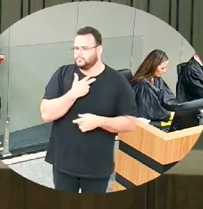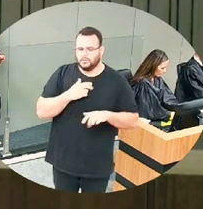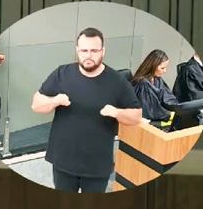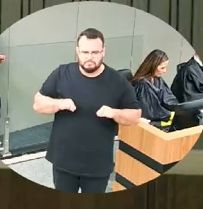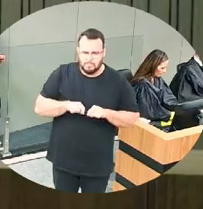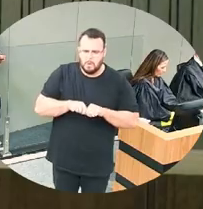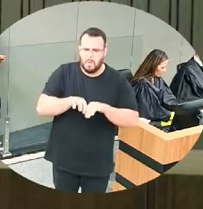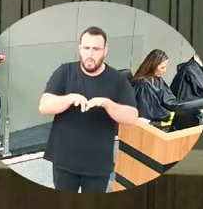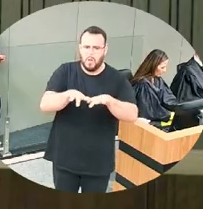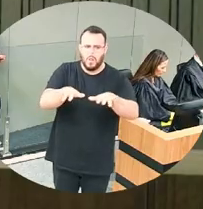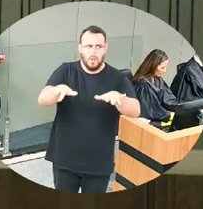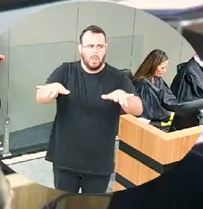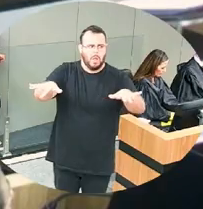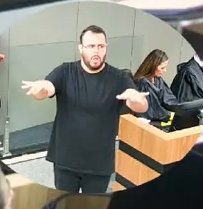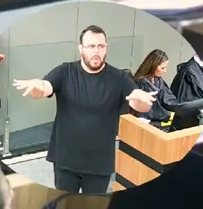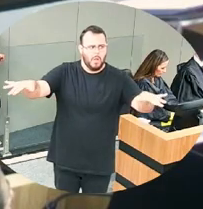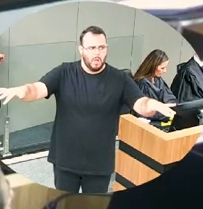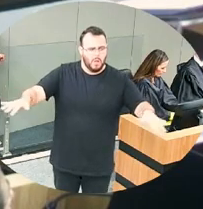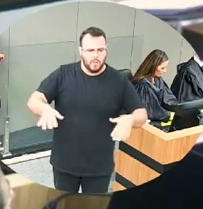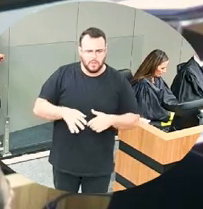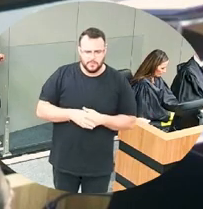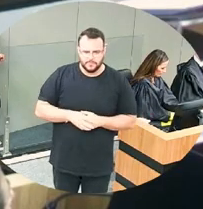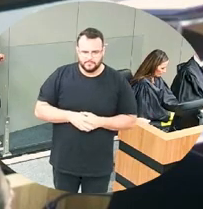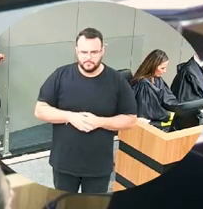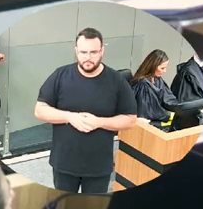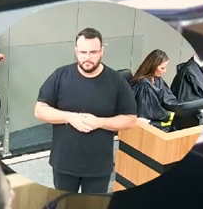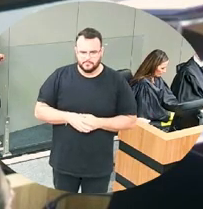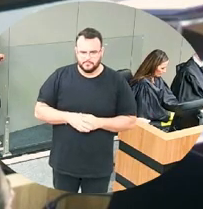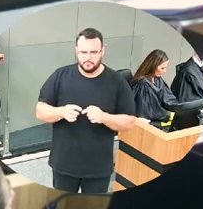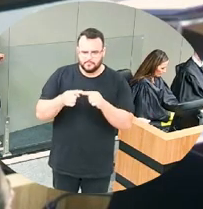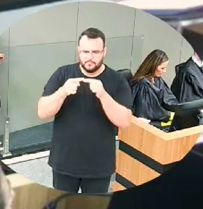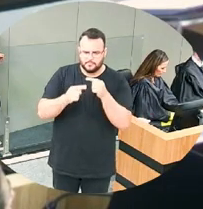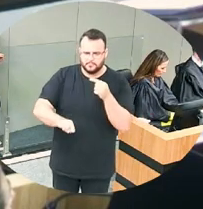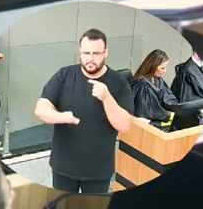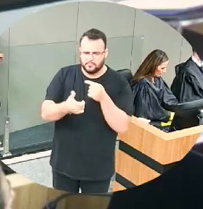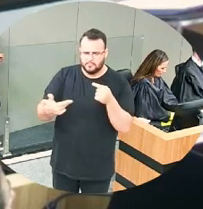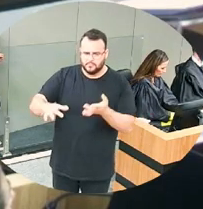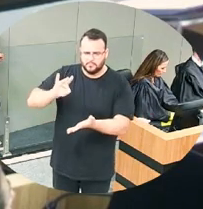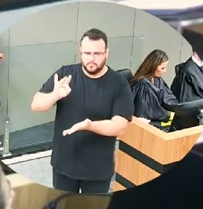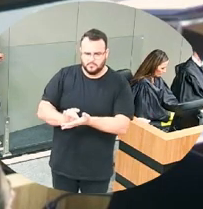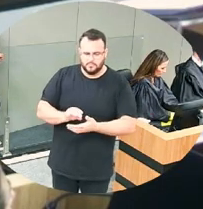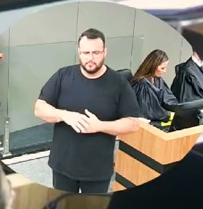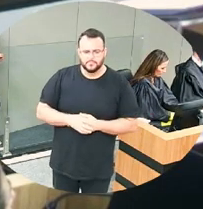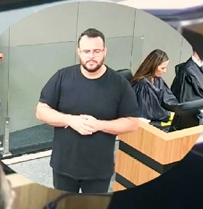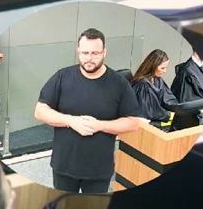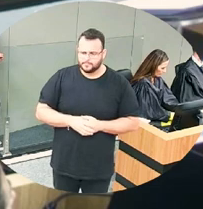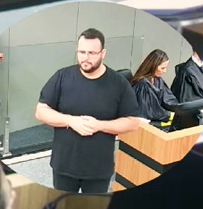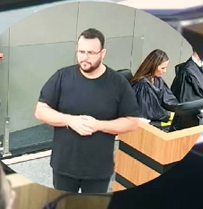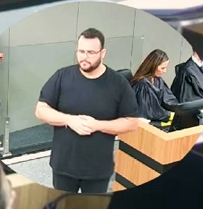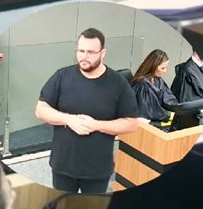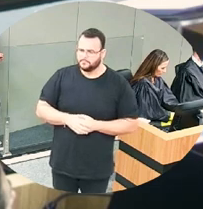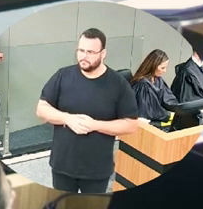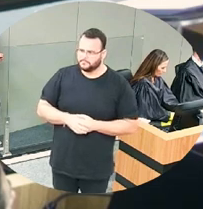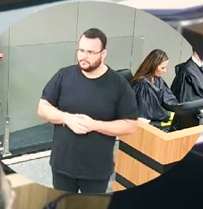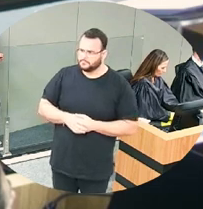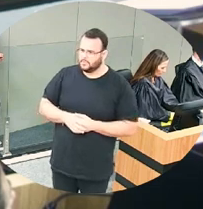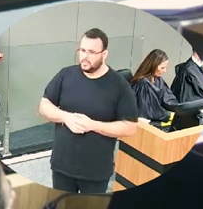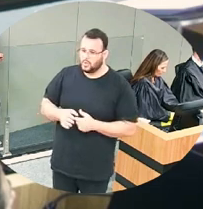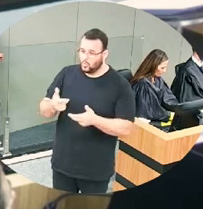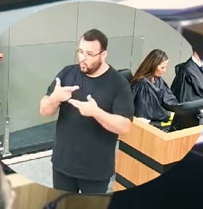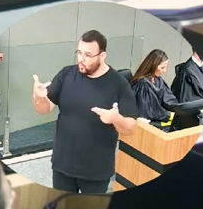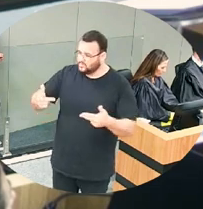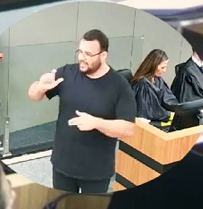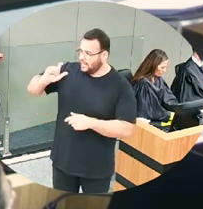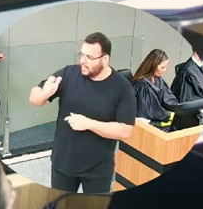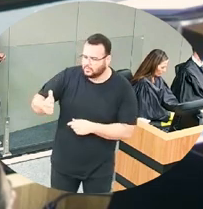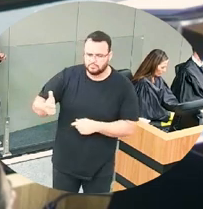contaminada pela propagação de ondas revanchistas e desconexas da realidade A flecha lançada não tem retorno